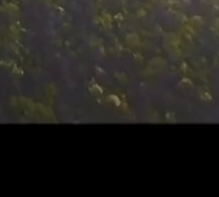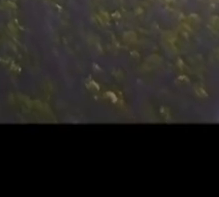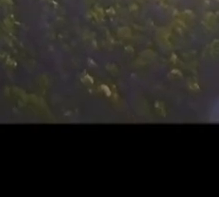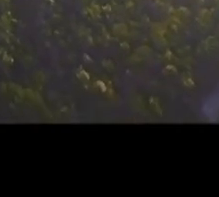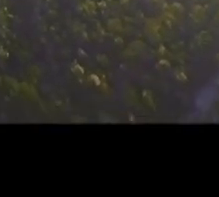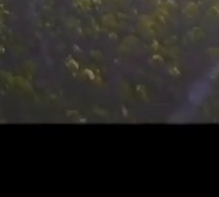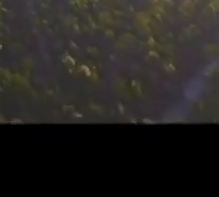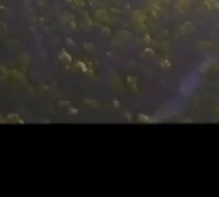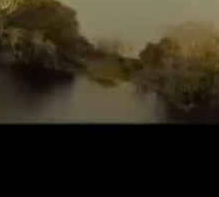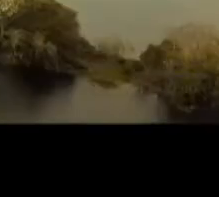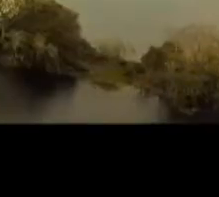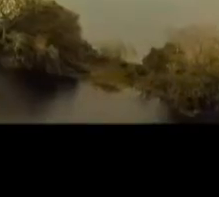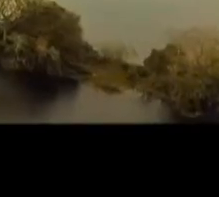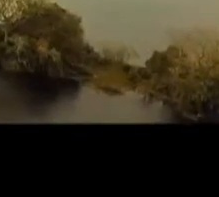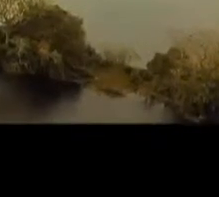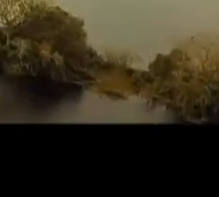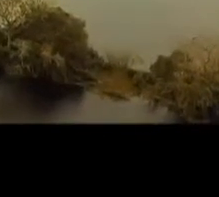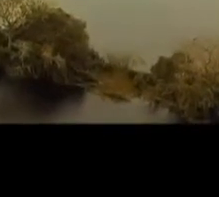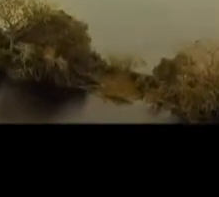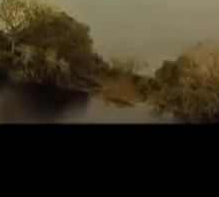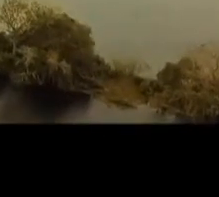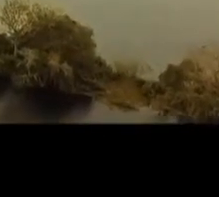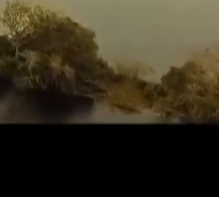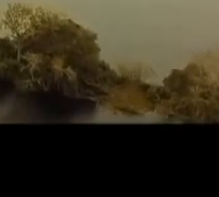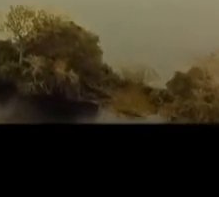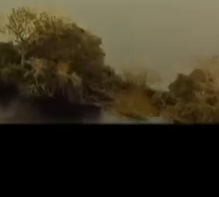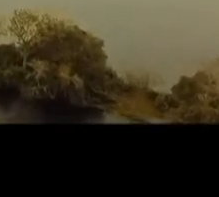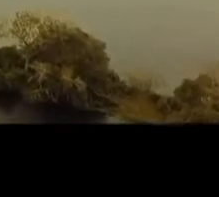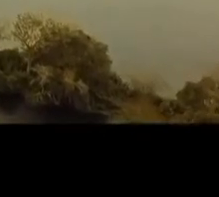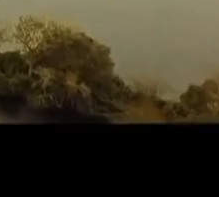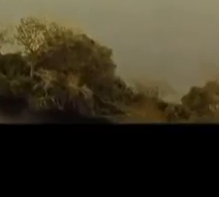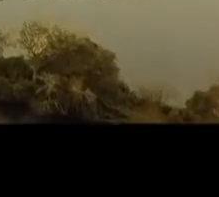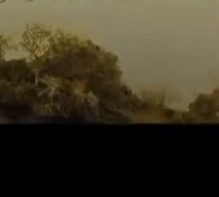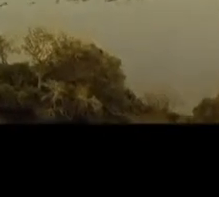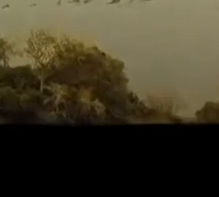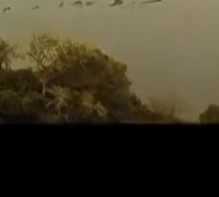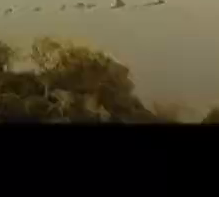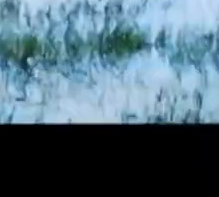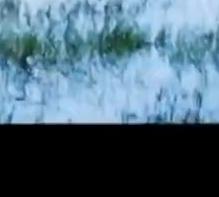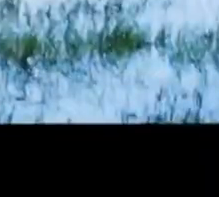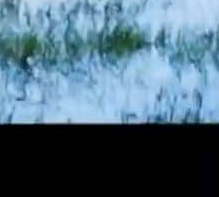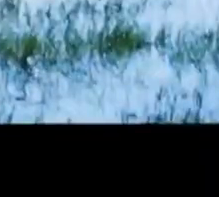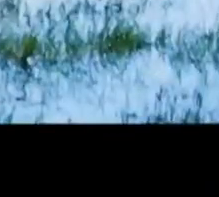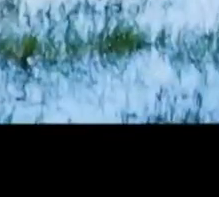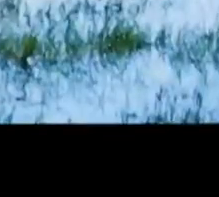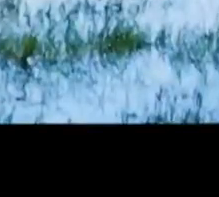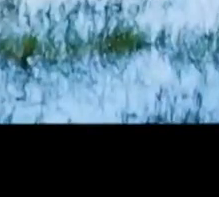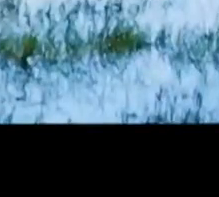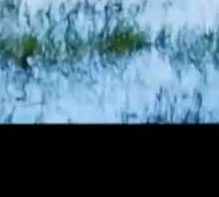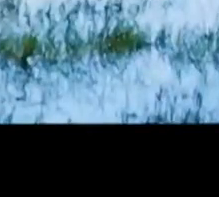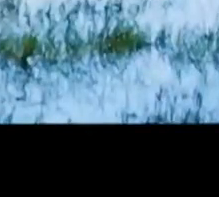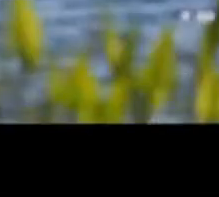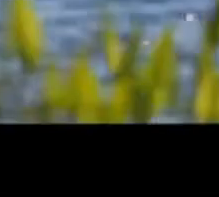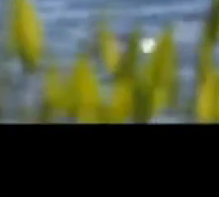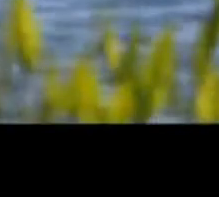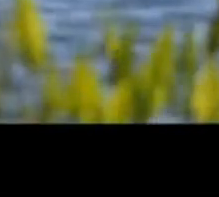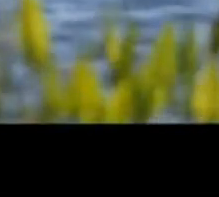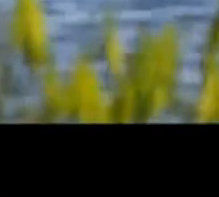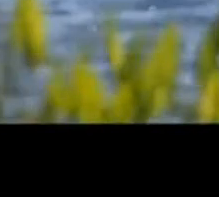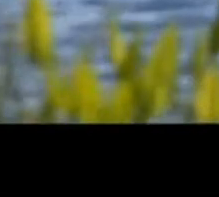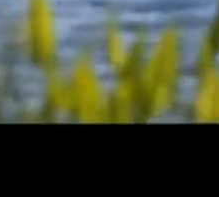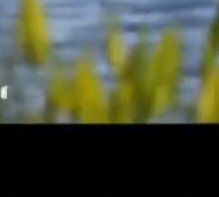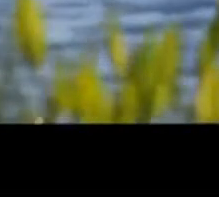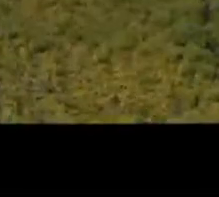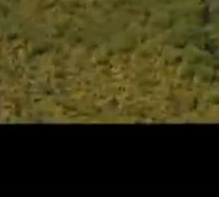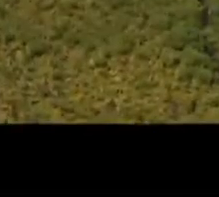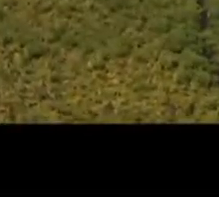escampado e nos teus pantanais como o mar, vive sol aos milhões